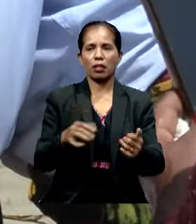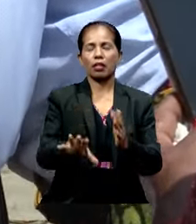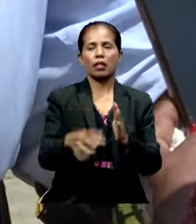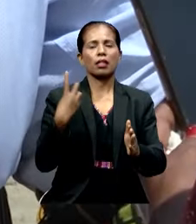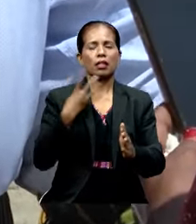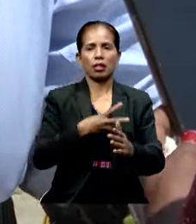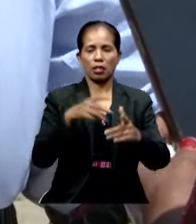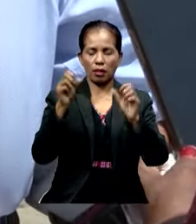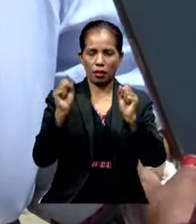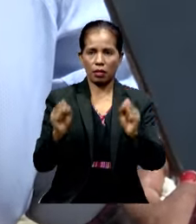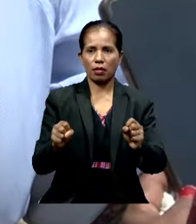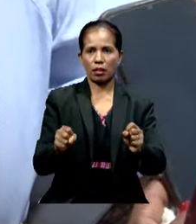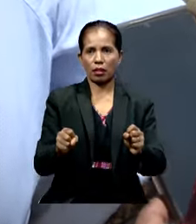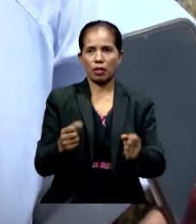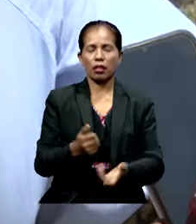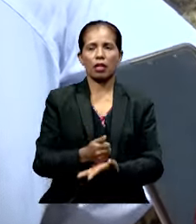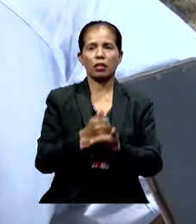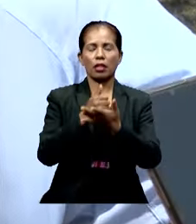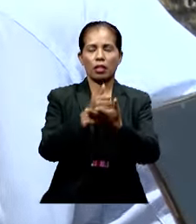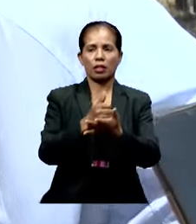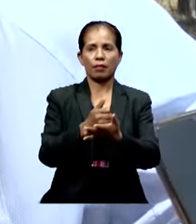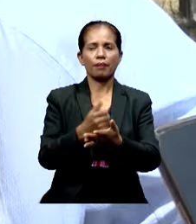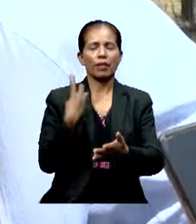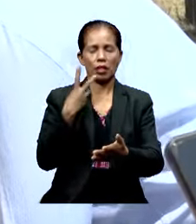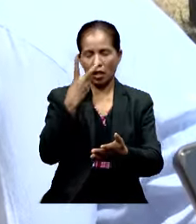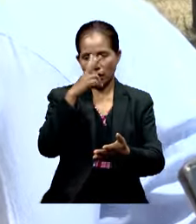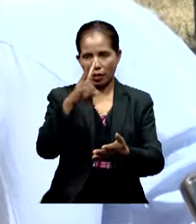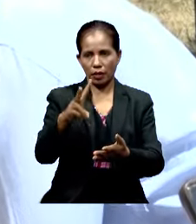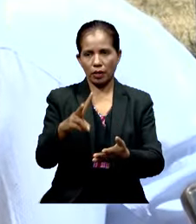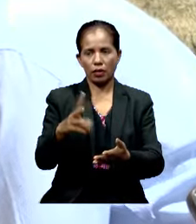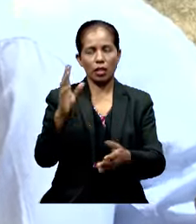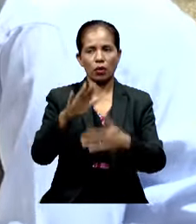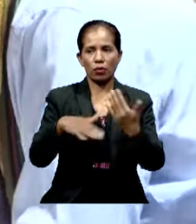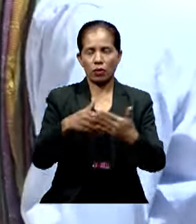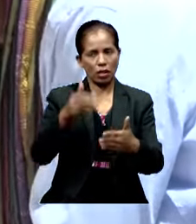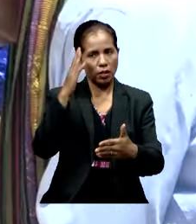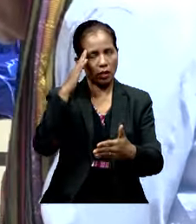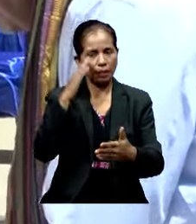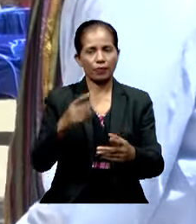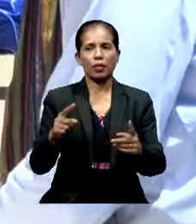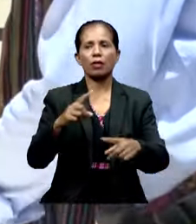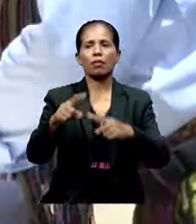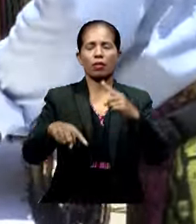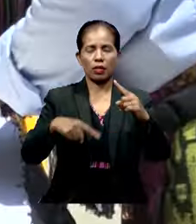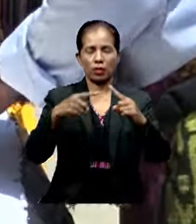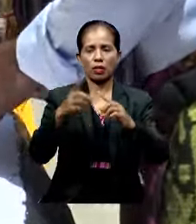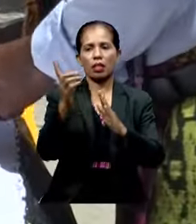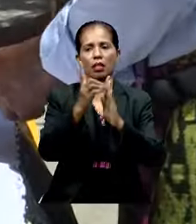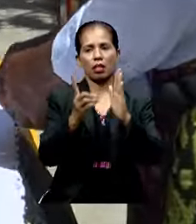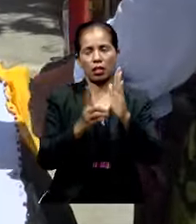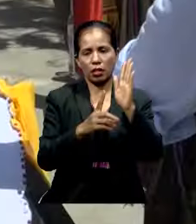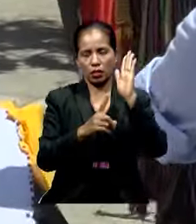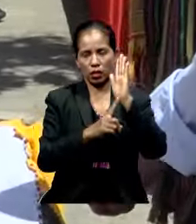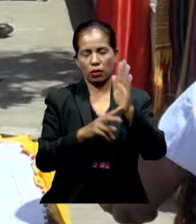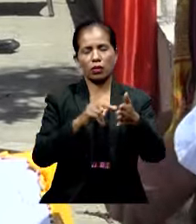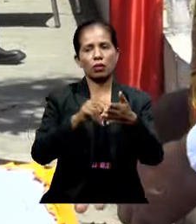bele resalva buat ser na bema durante erne itare ite utatene. O hira dados hatudo número